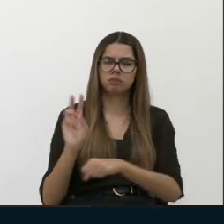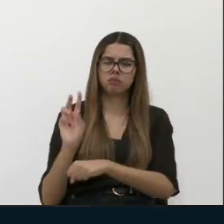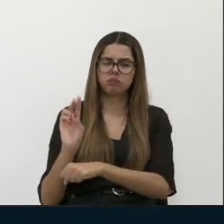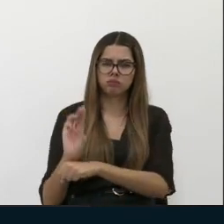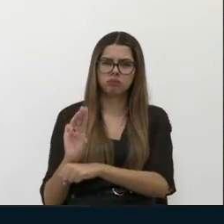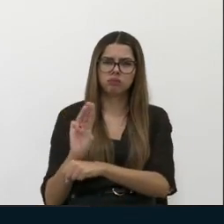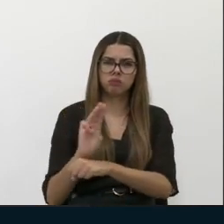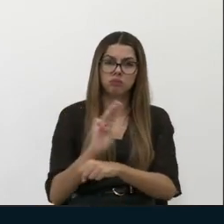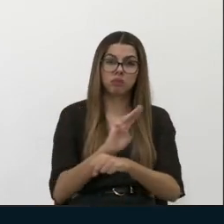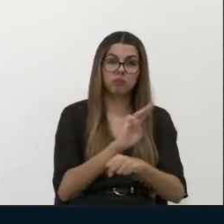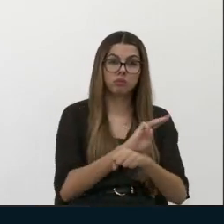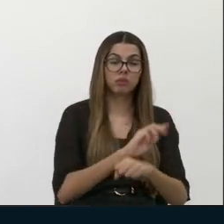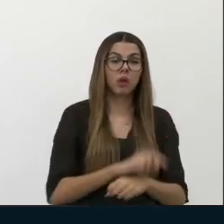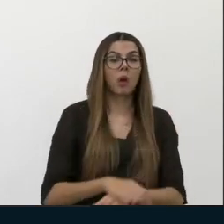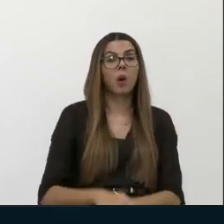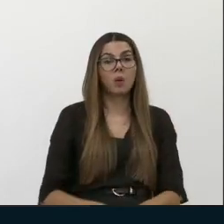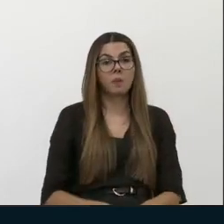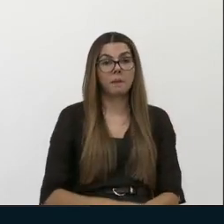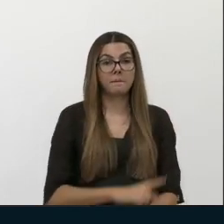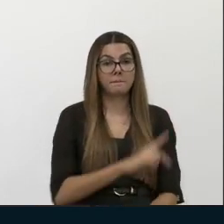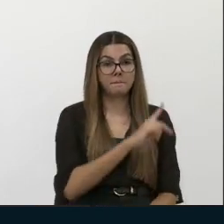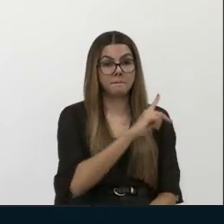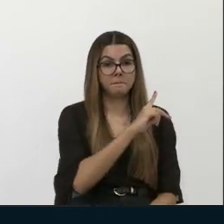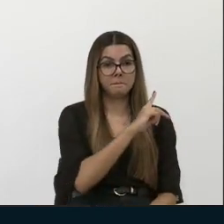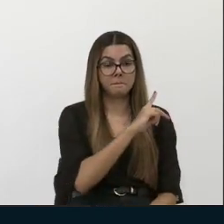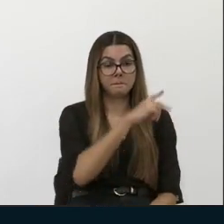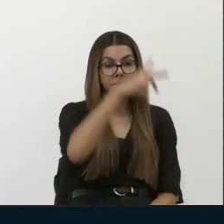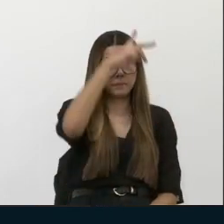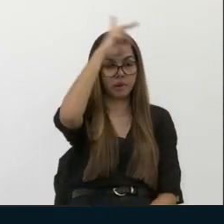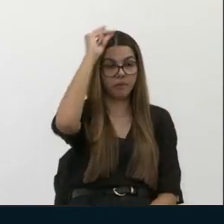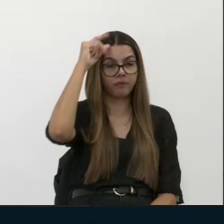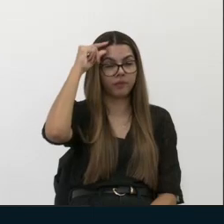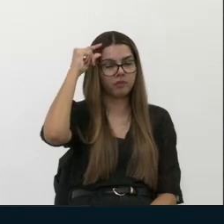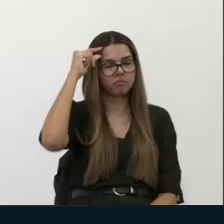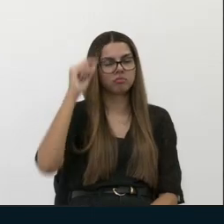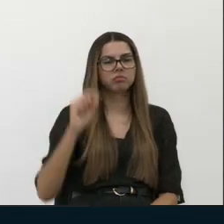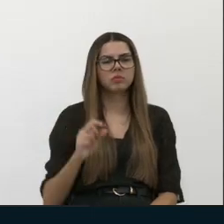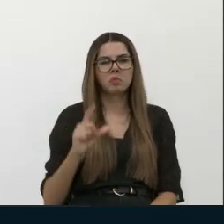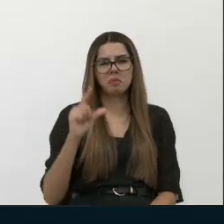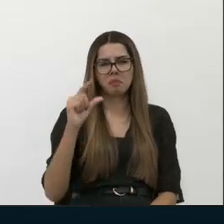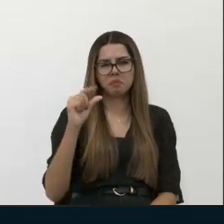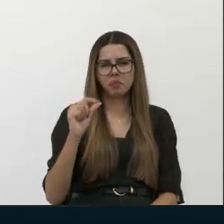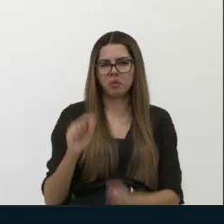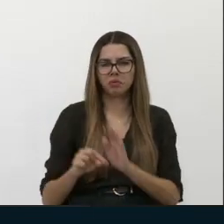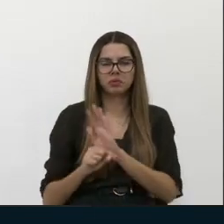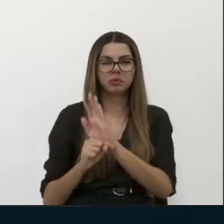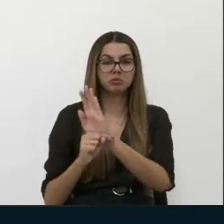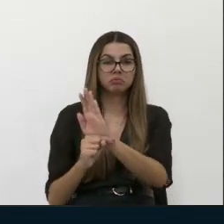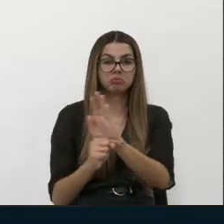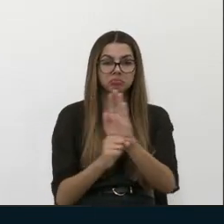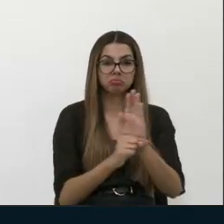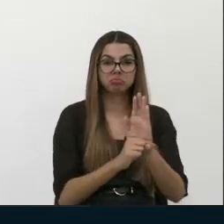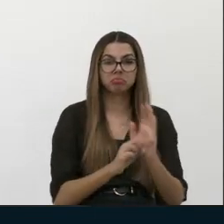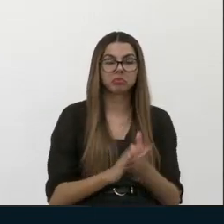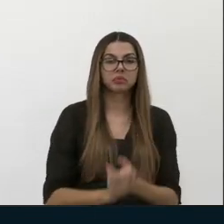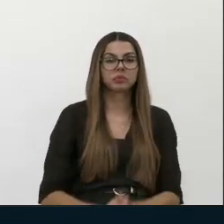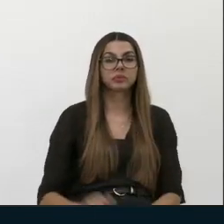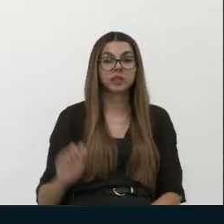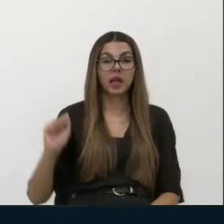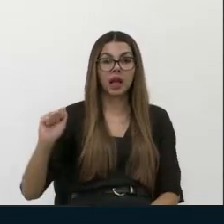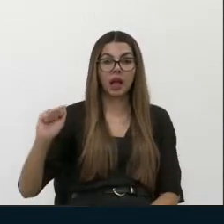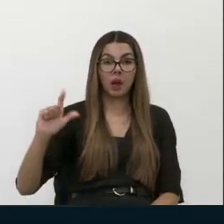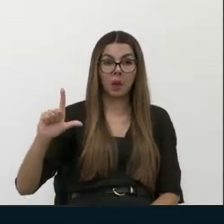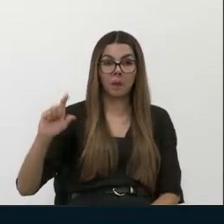o Eloy Petar fez muito pouco pelo trevo de Bom Sucesso, muito pouco. O Almeida, prefeito do